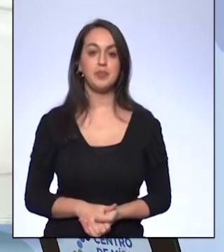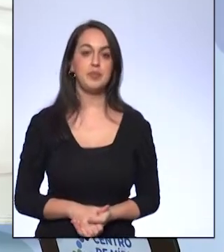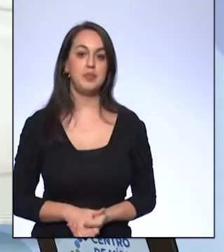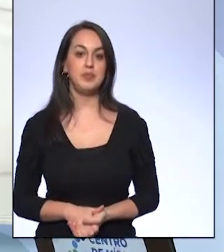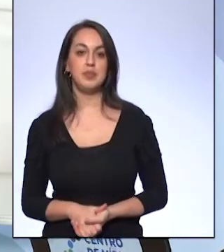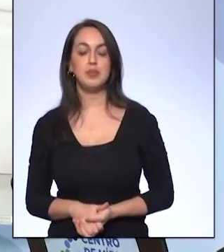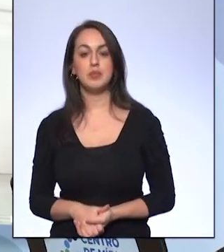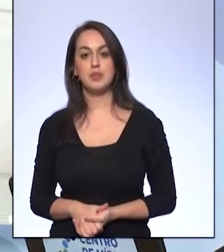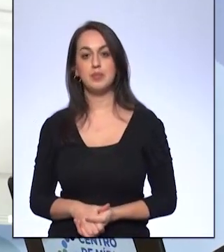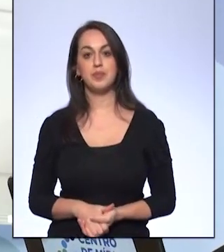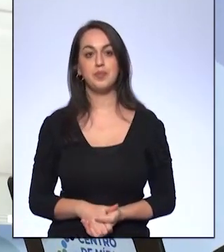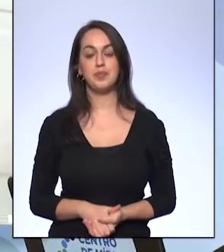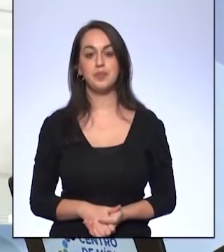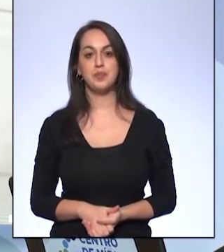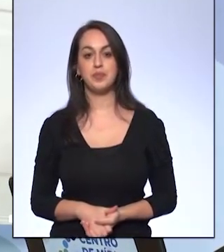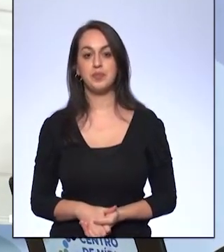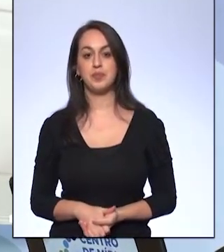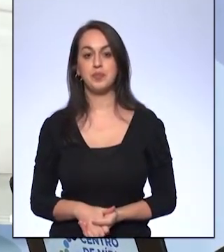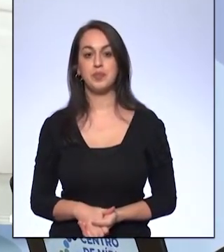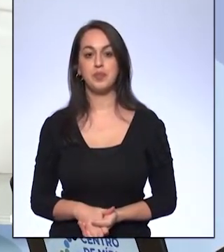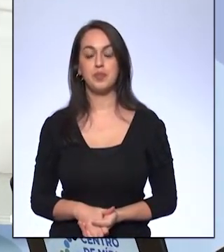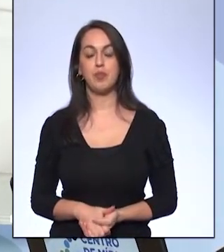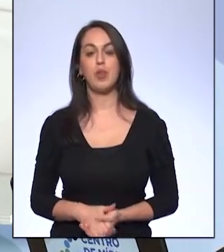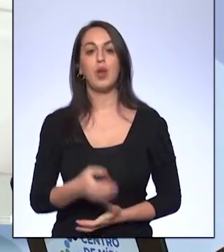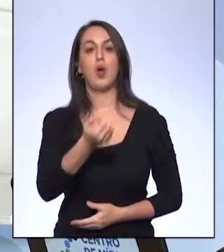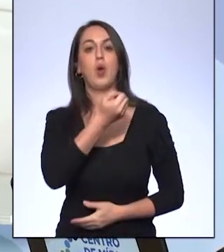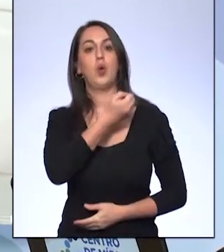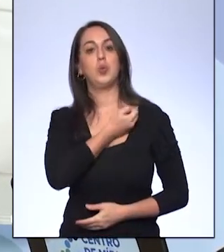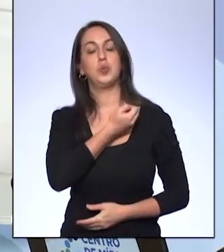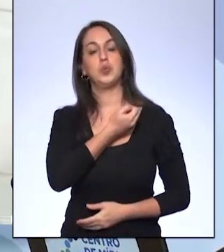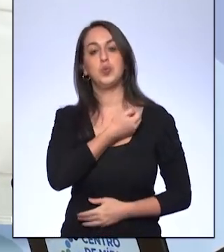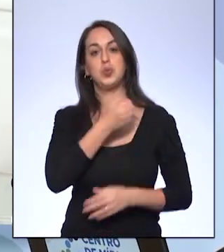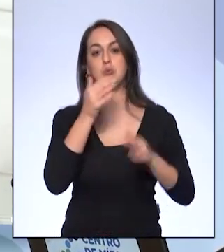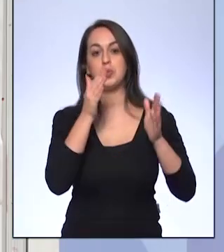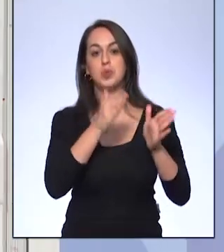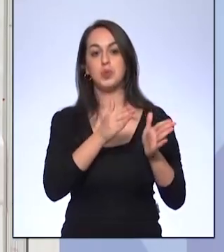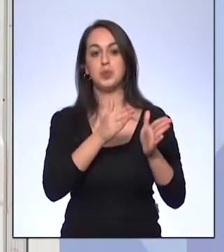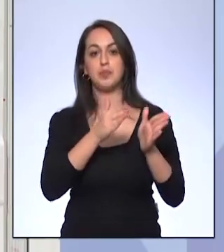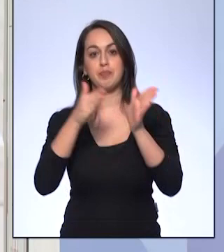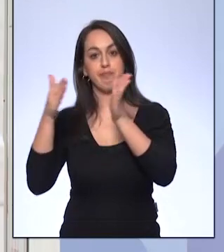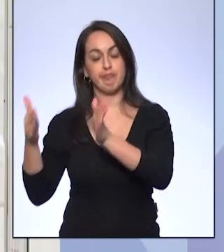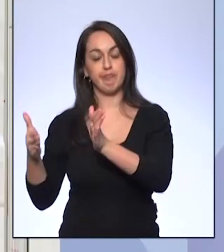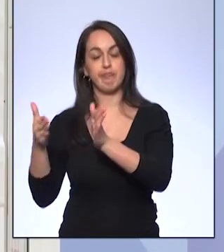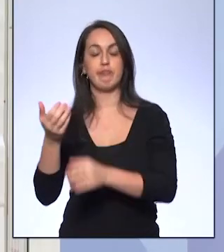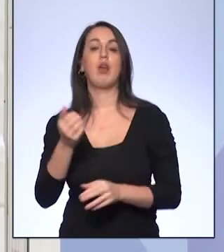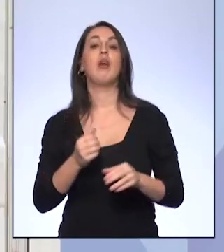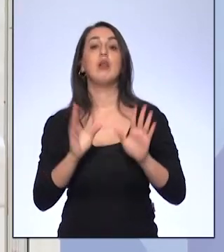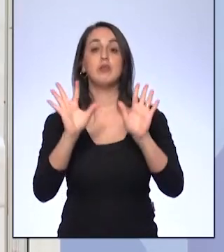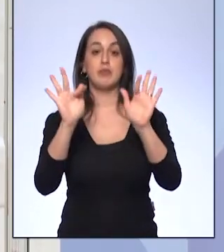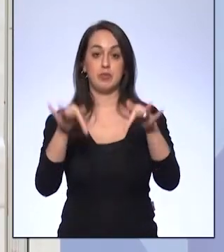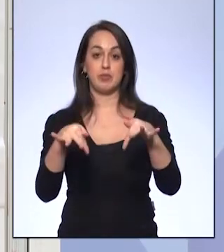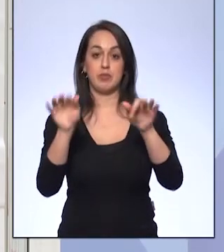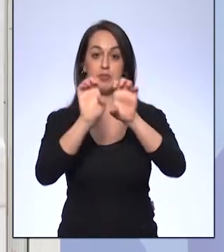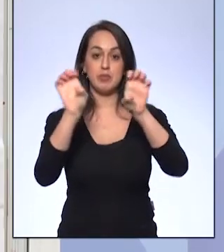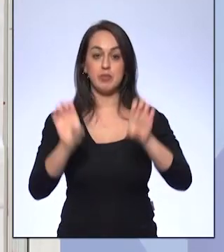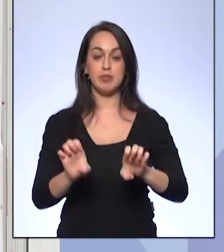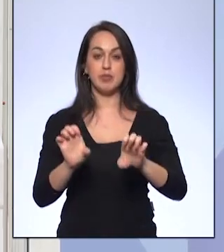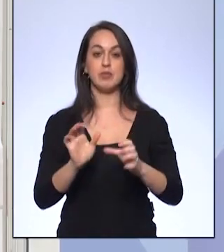Passei os números para cá e coloquei a forma final da equação.